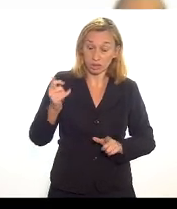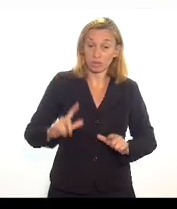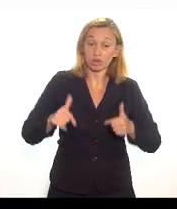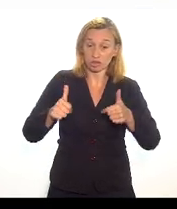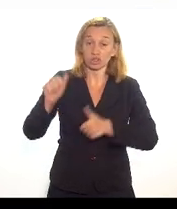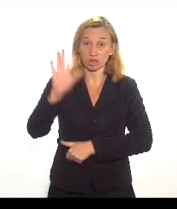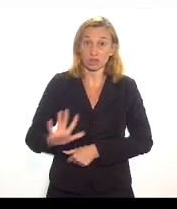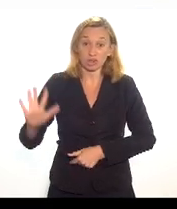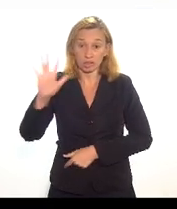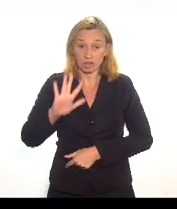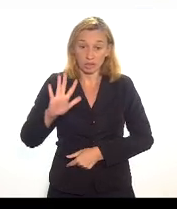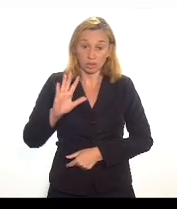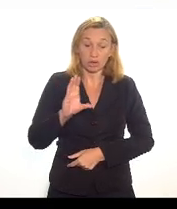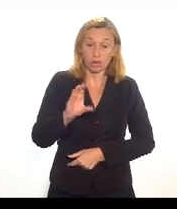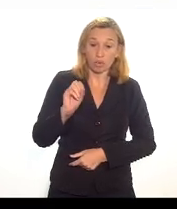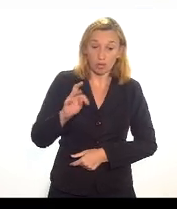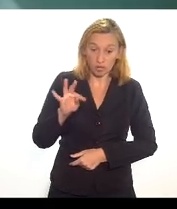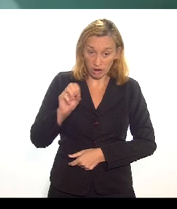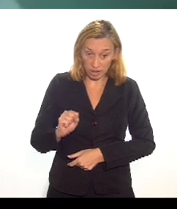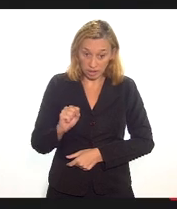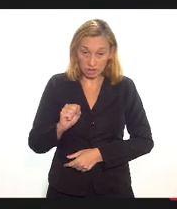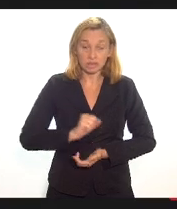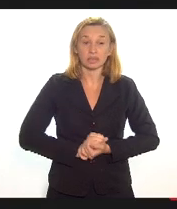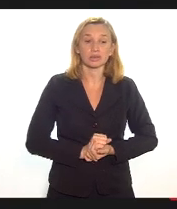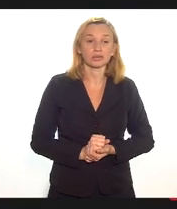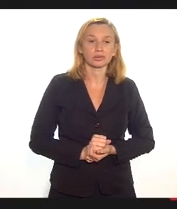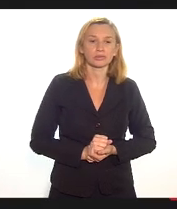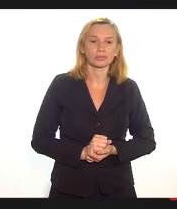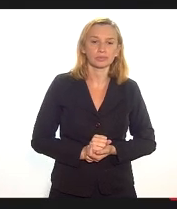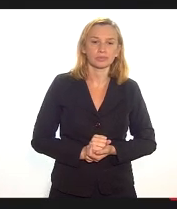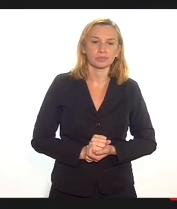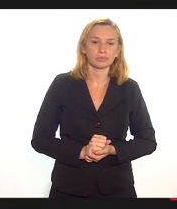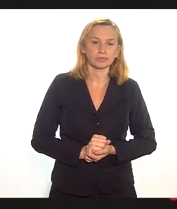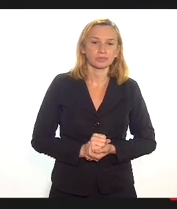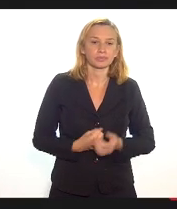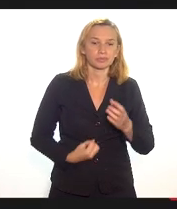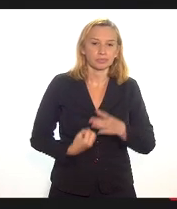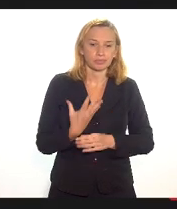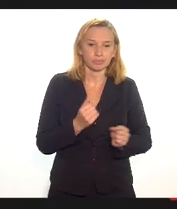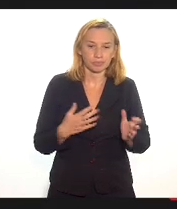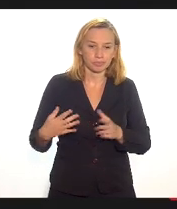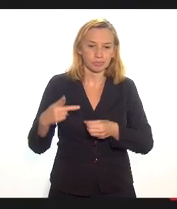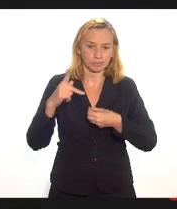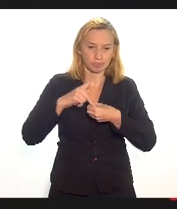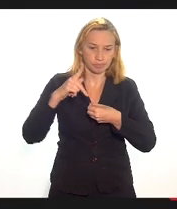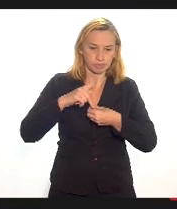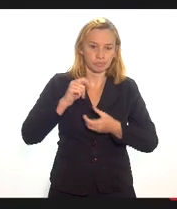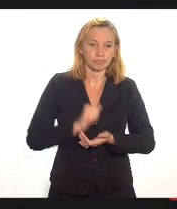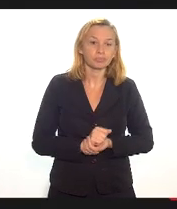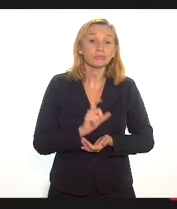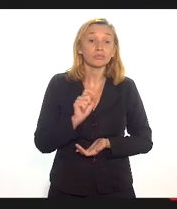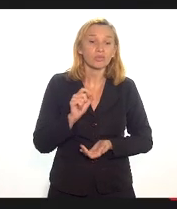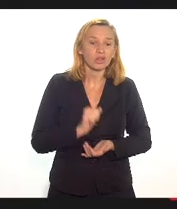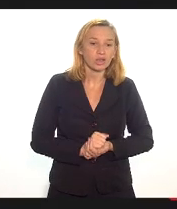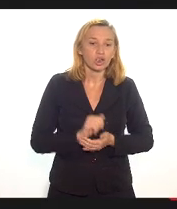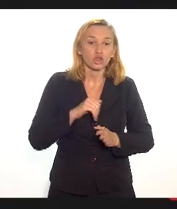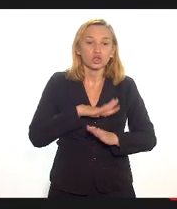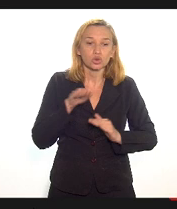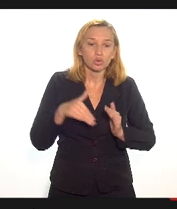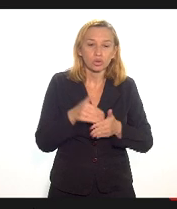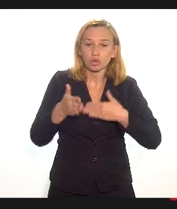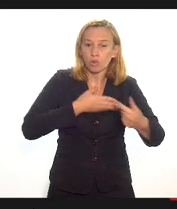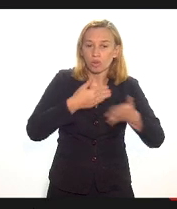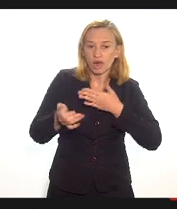uma norma do CONFAS, vale para todos os estados, mas notadamente aqui para os produtores de petróleo, em que toda e